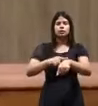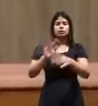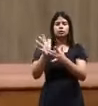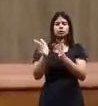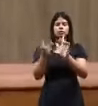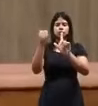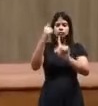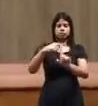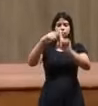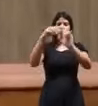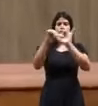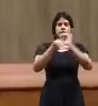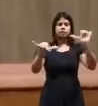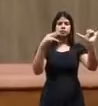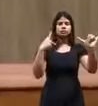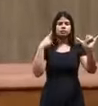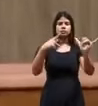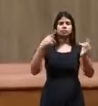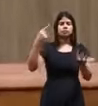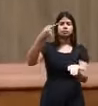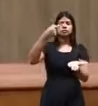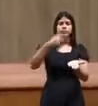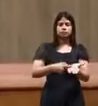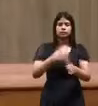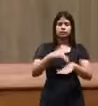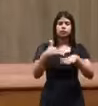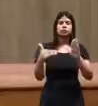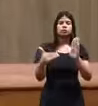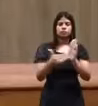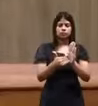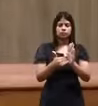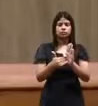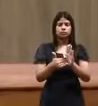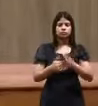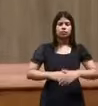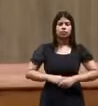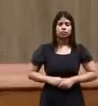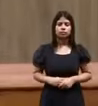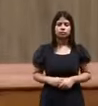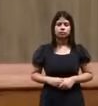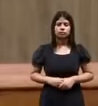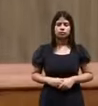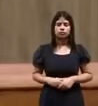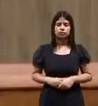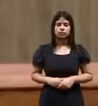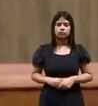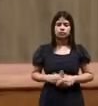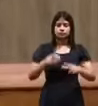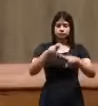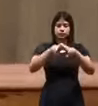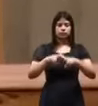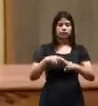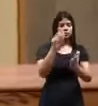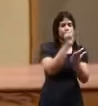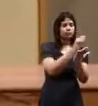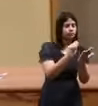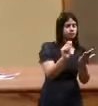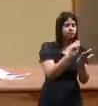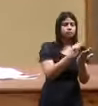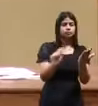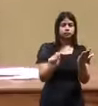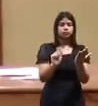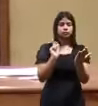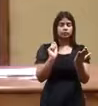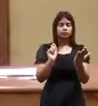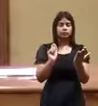do sacrifício dele alcançou todos os santos da velha aliança. É assim. É por isso que o escritor diz: sem nós, eles não